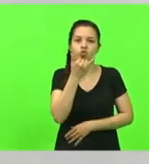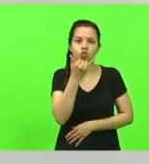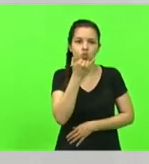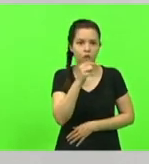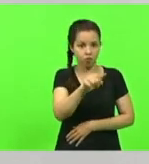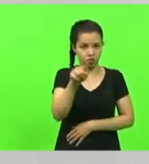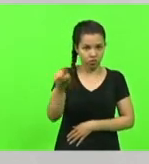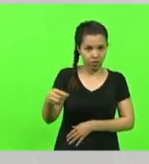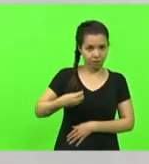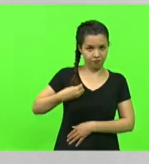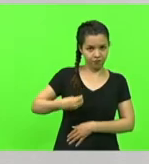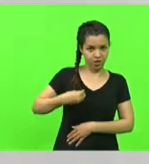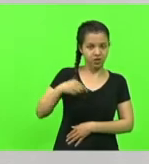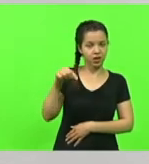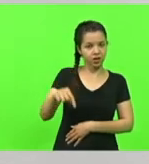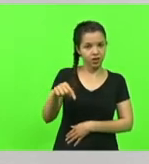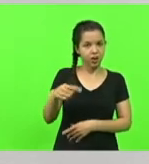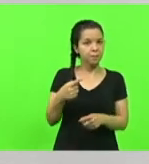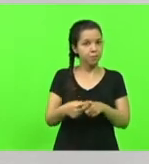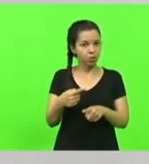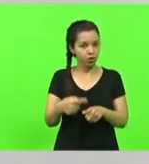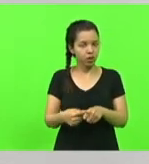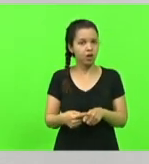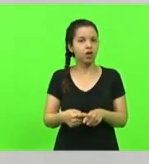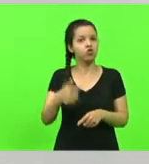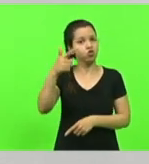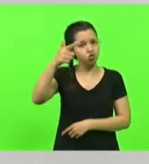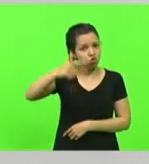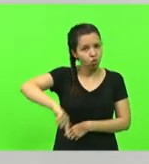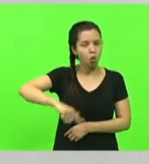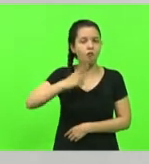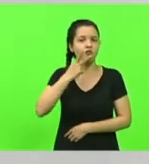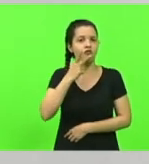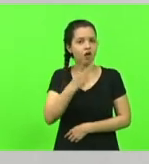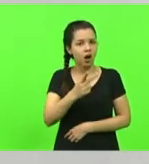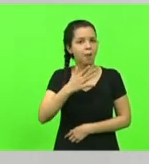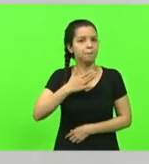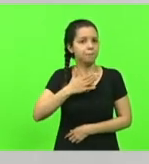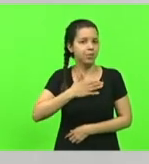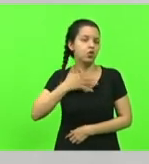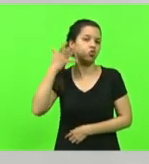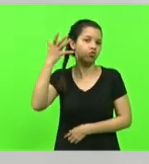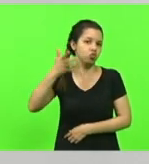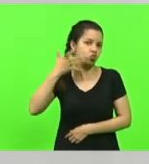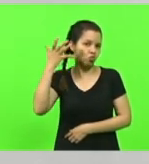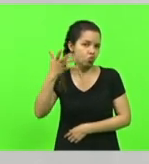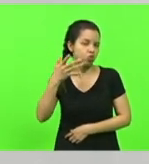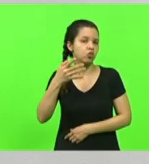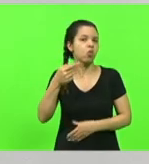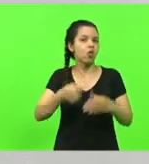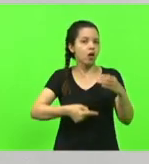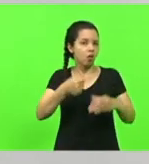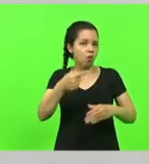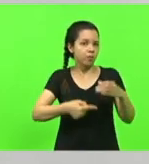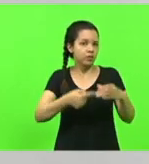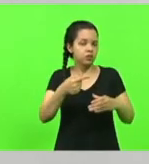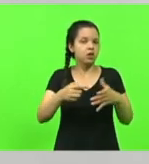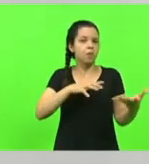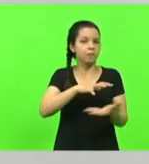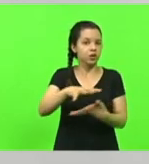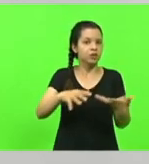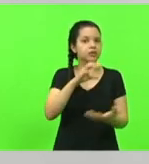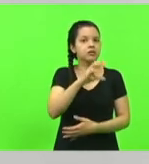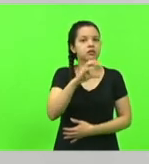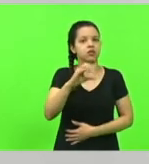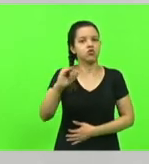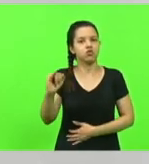estavam, porque vai ser um pouco de repetição do meu discurso na Comissão Mista, CCJ